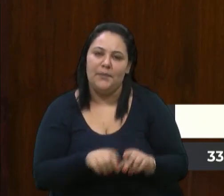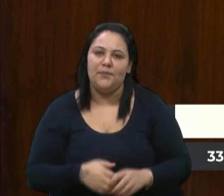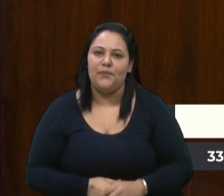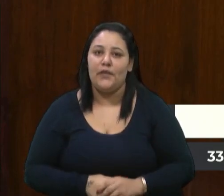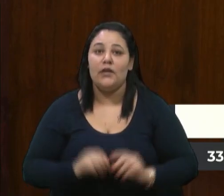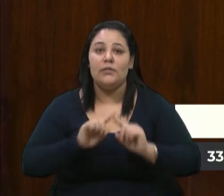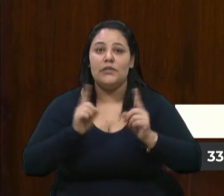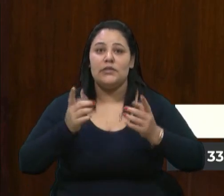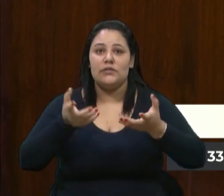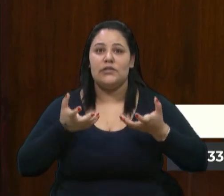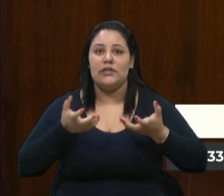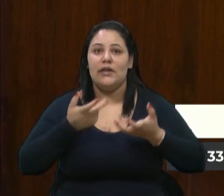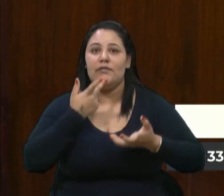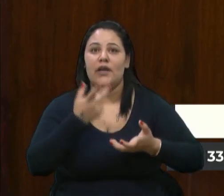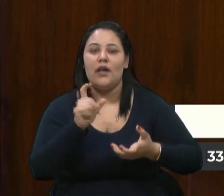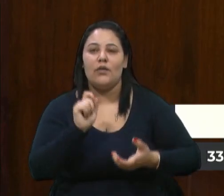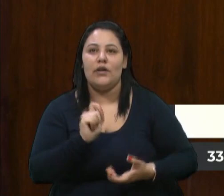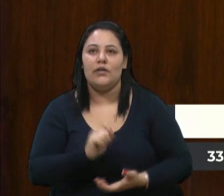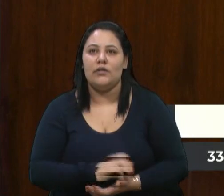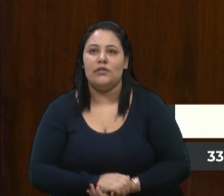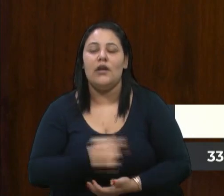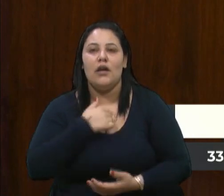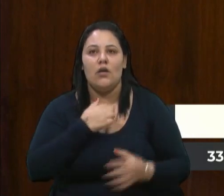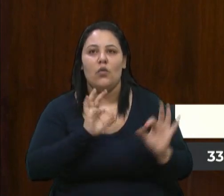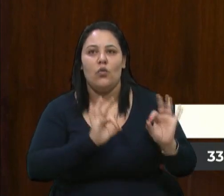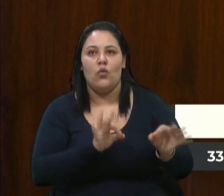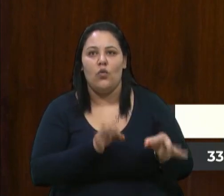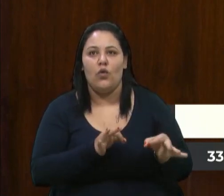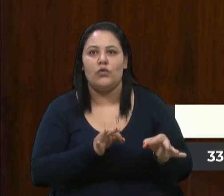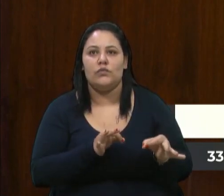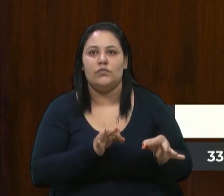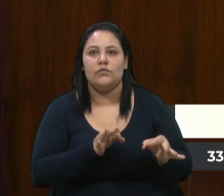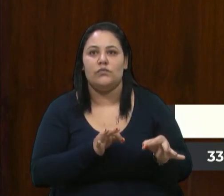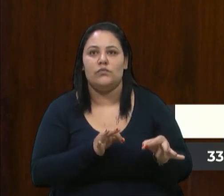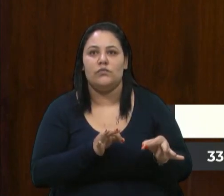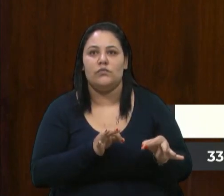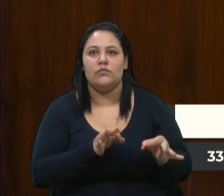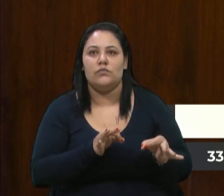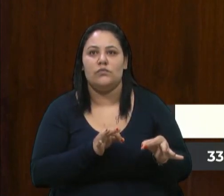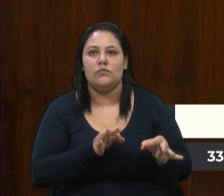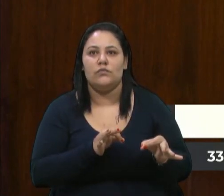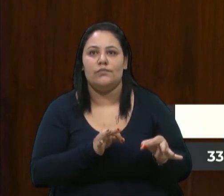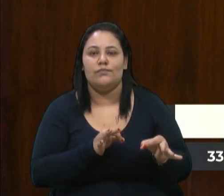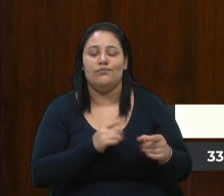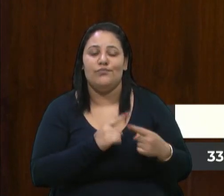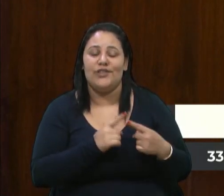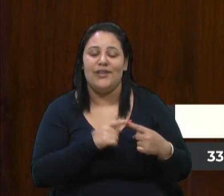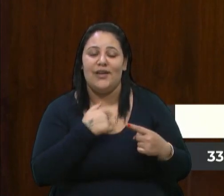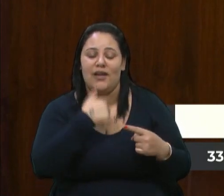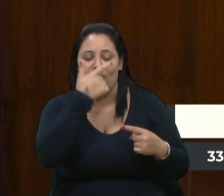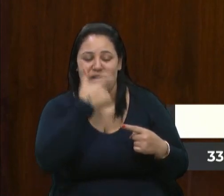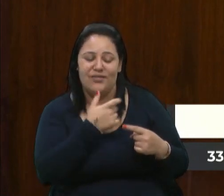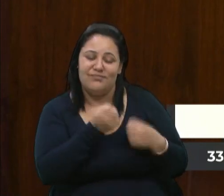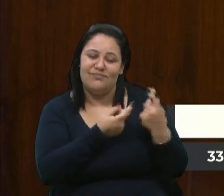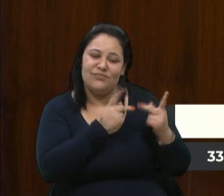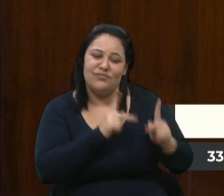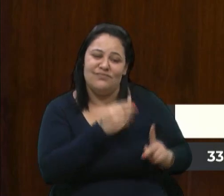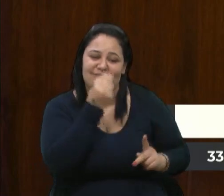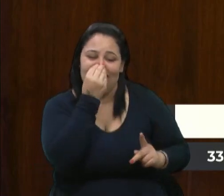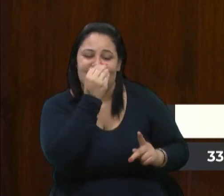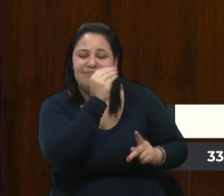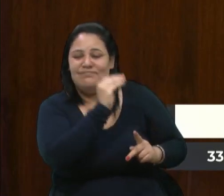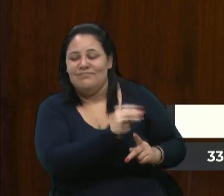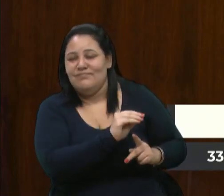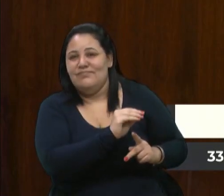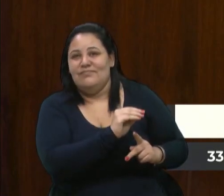eu queria dizer, né, que eu concordo com essa questão do um certo descaso, eu já falei aqui outro dia, com